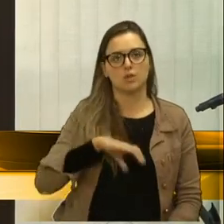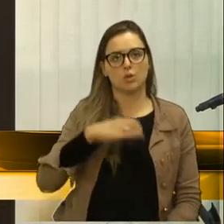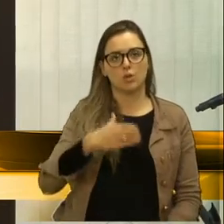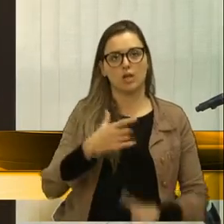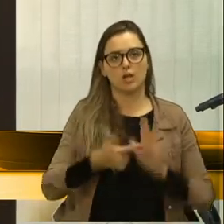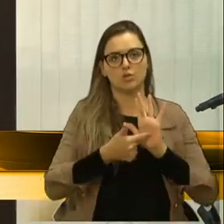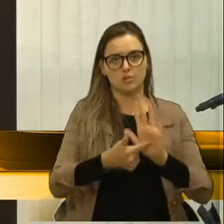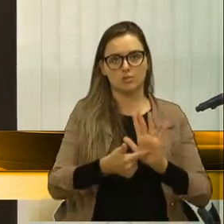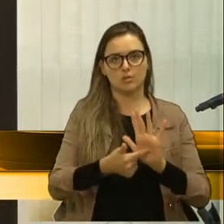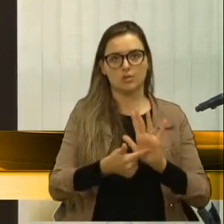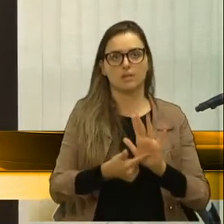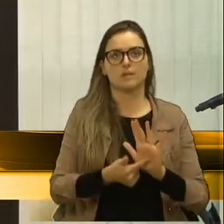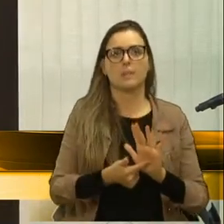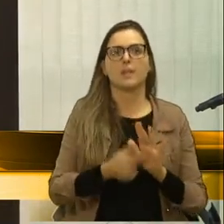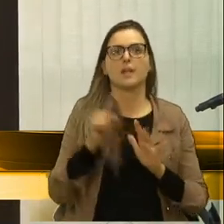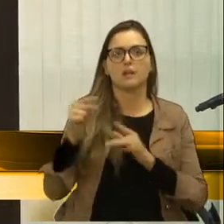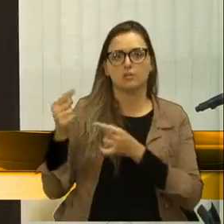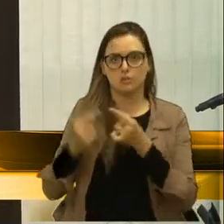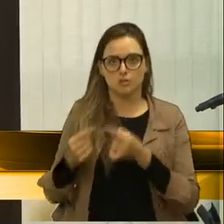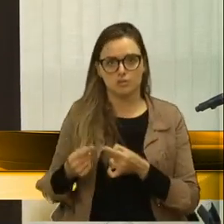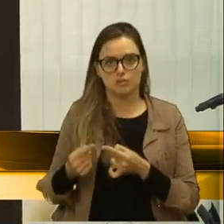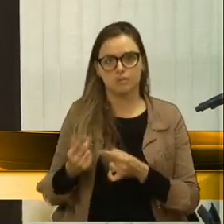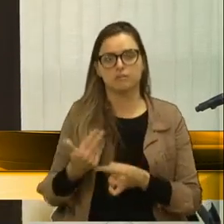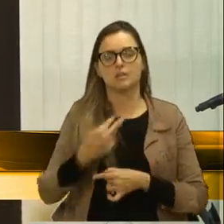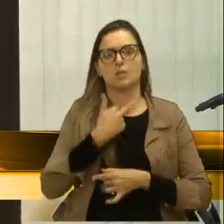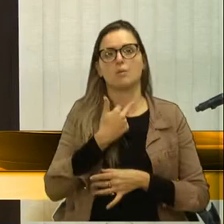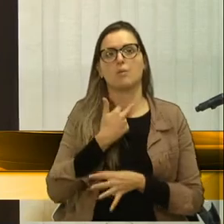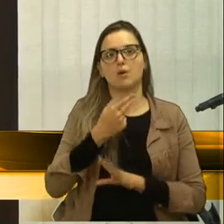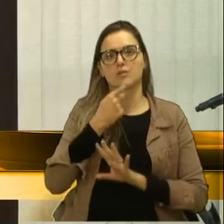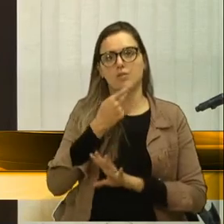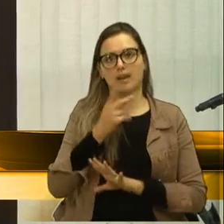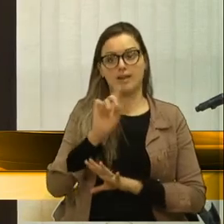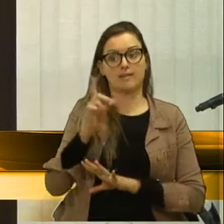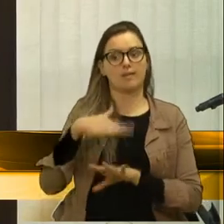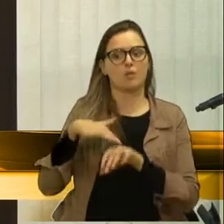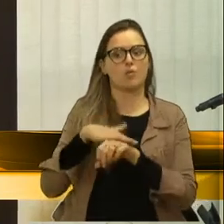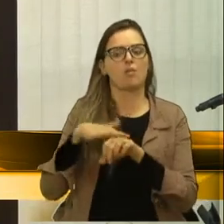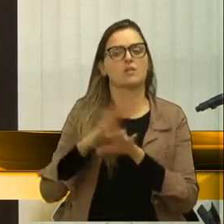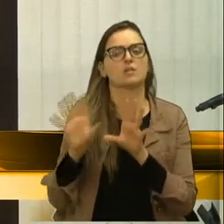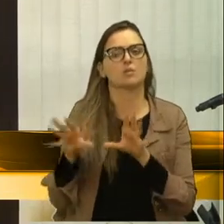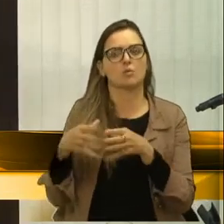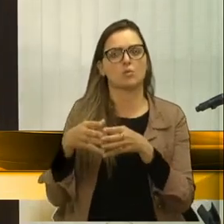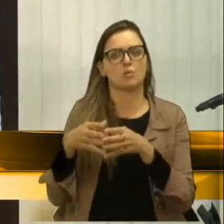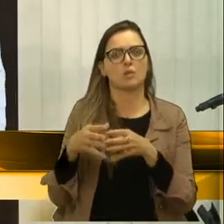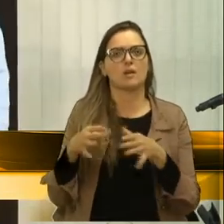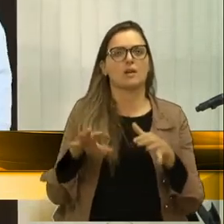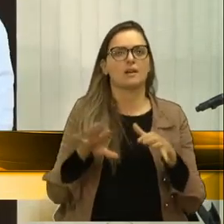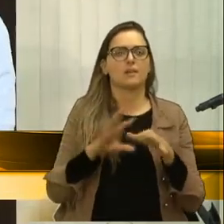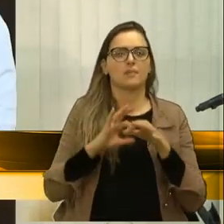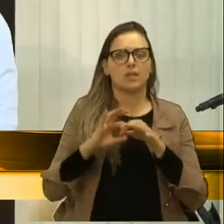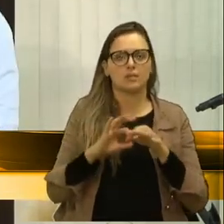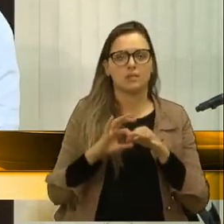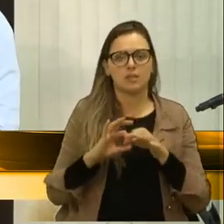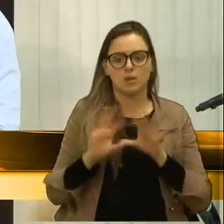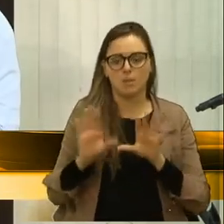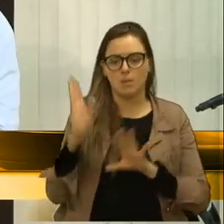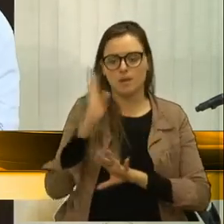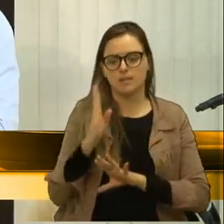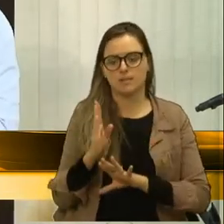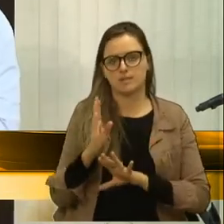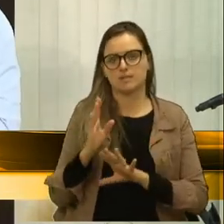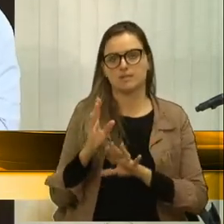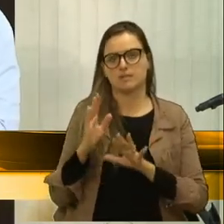apresentar. Isso foi discutido, ninguém pode dizer que não foi discutido. E a União Nacional dos Taquígrafos, que